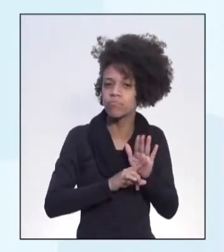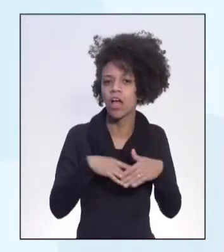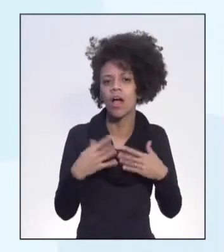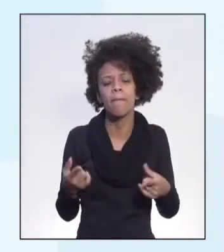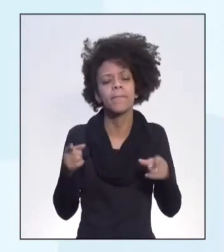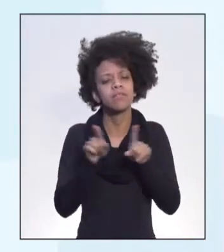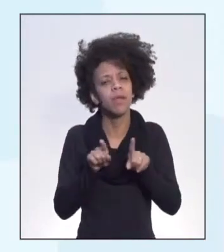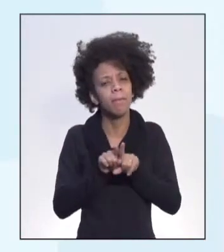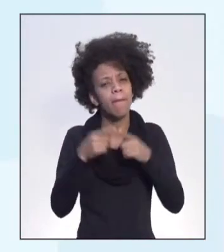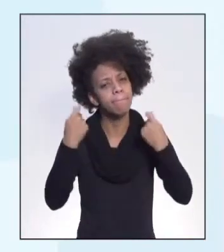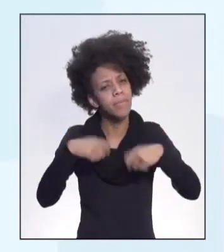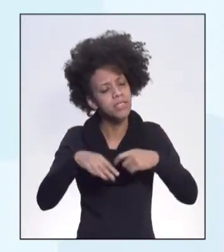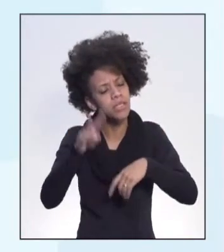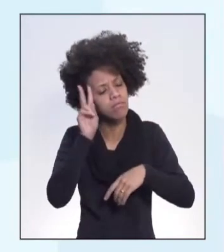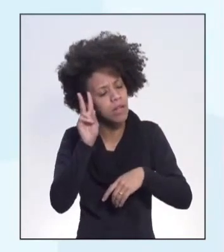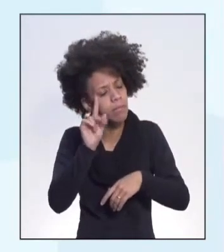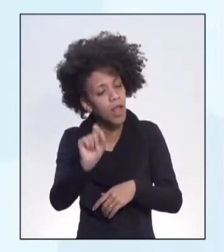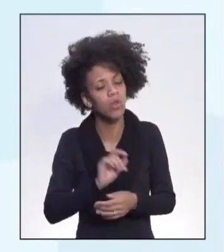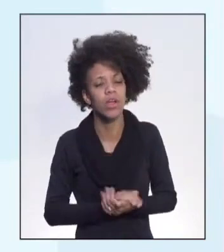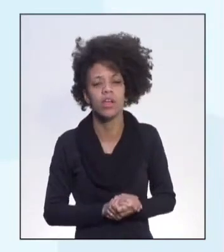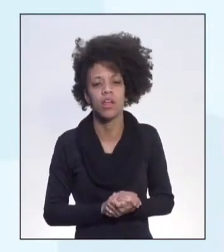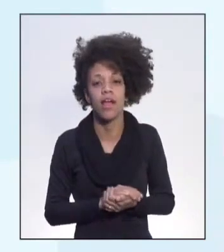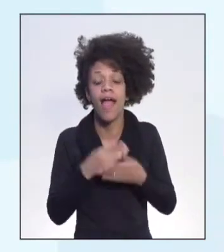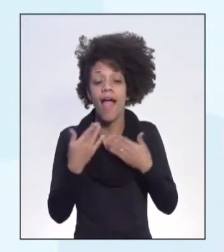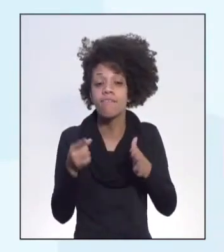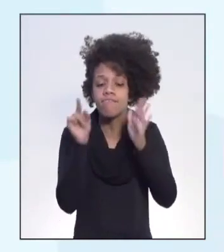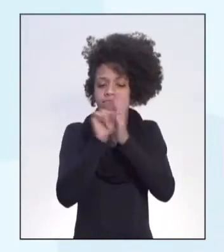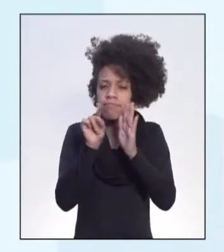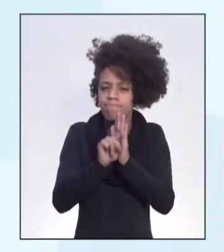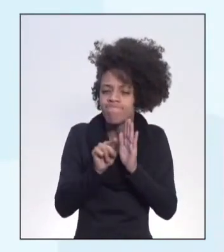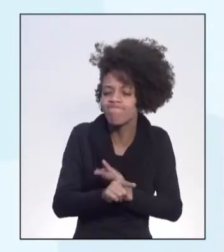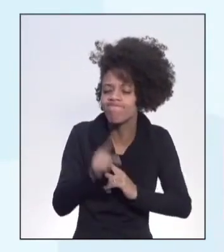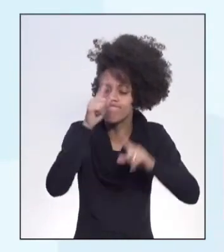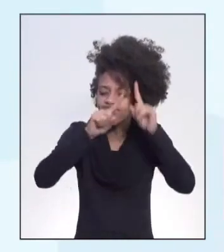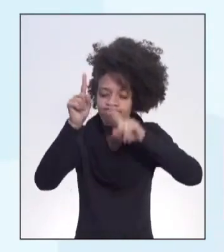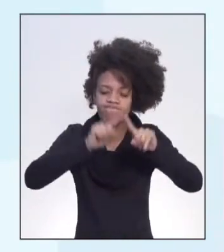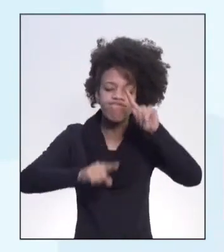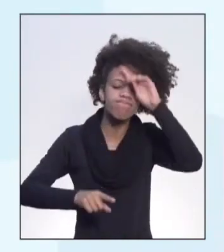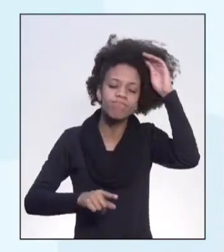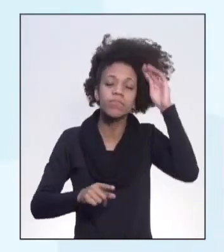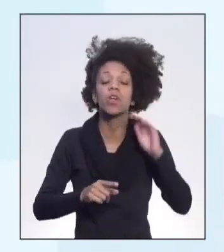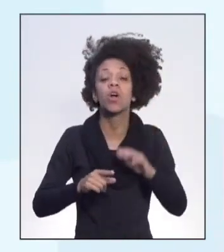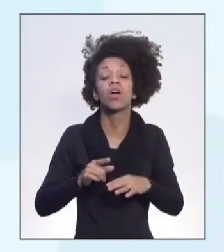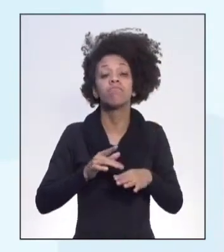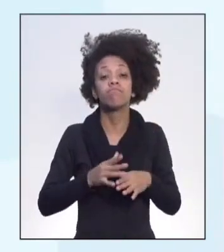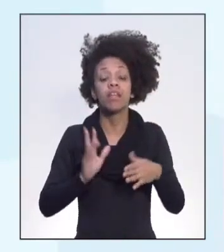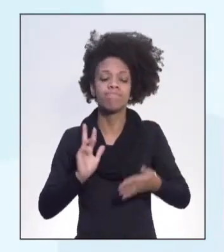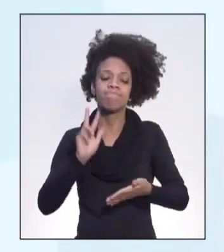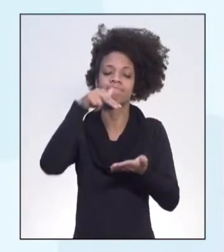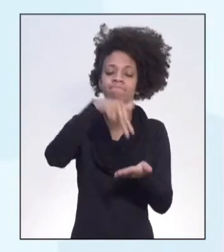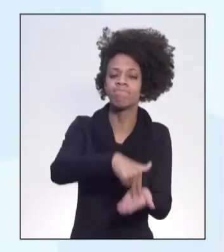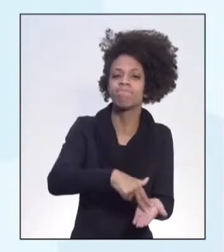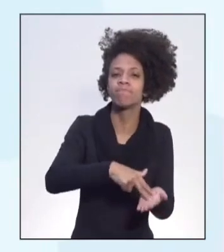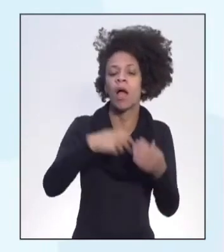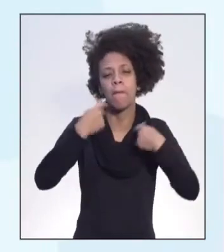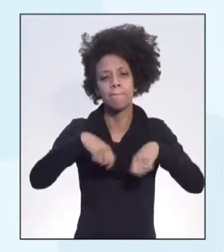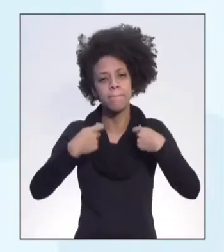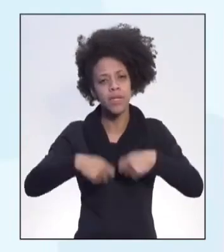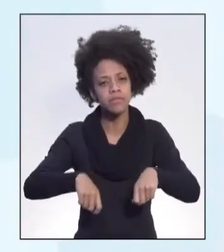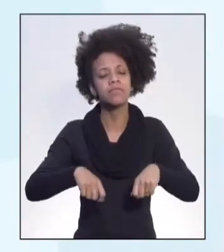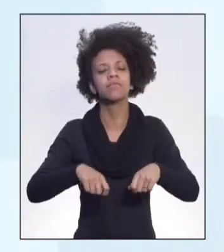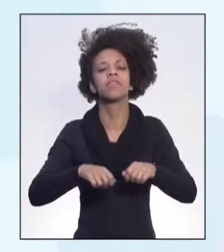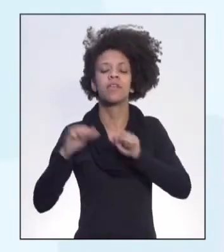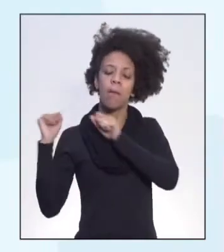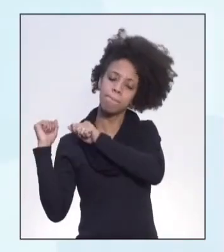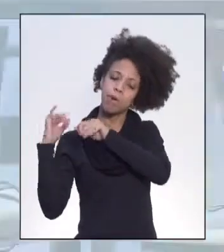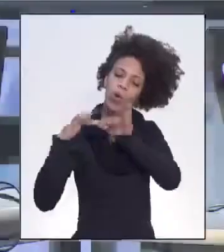Nós precisamos lembrar, né, que essas questões da conquista dos direitos precisa de uma mobilização social.